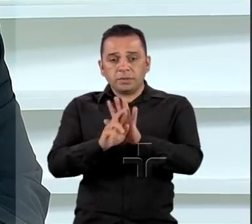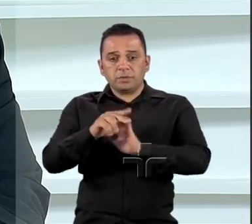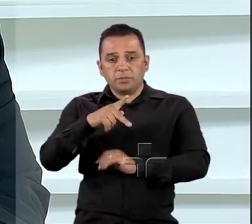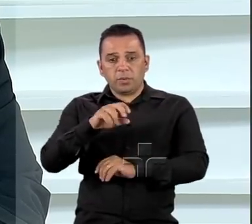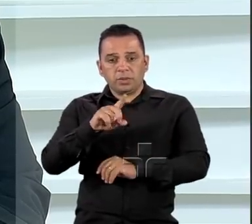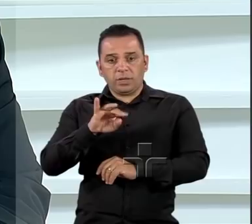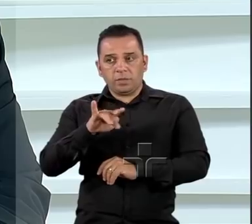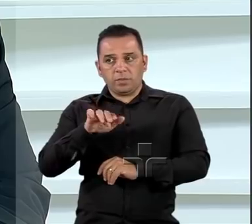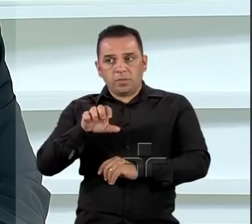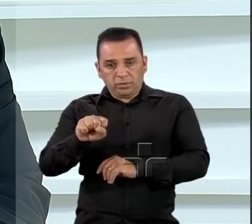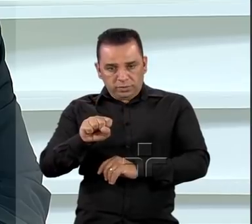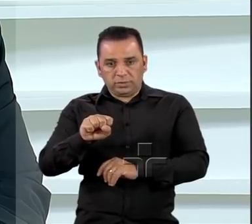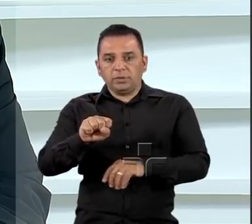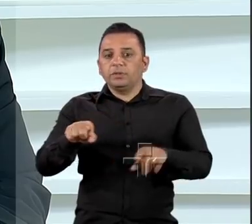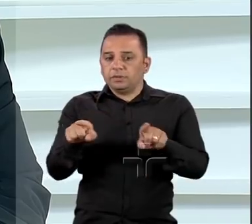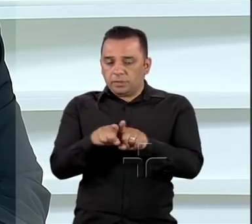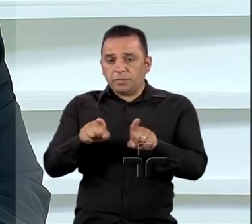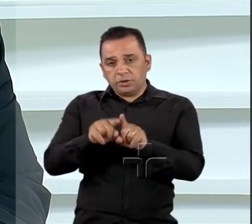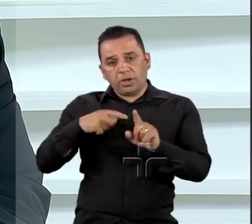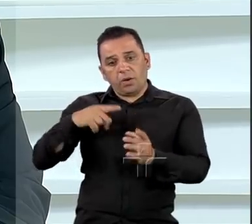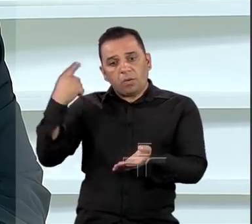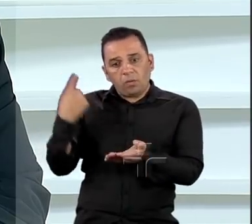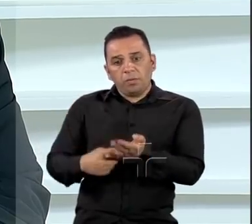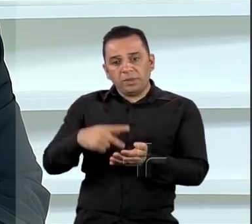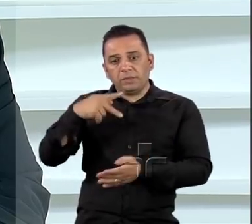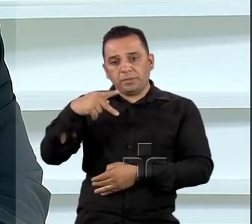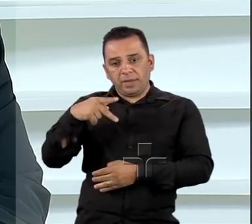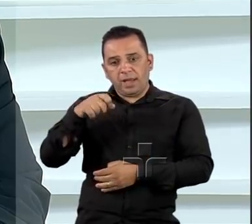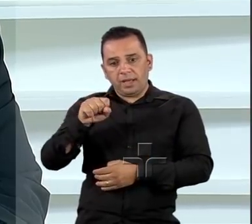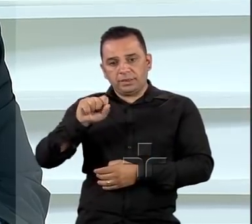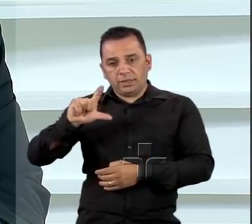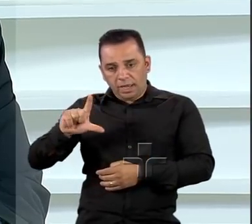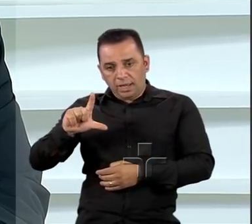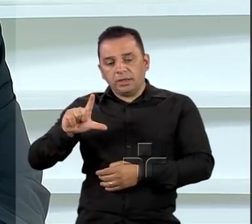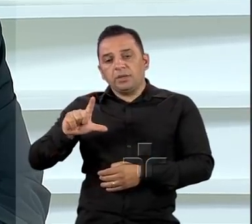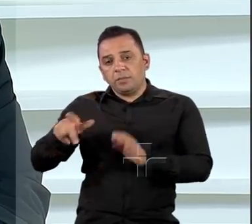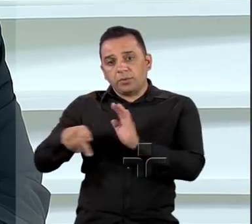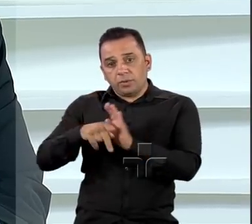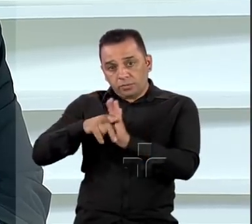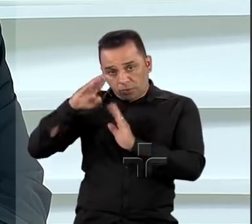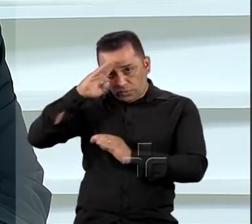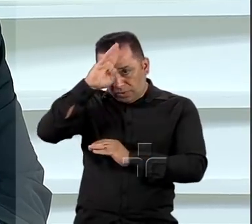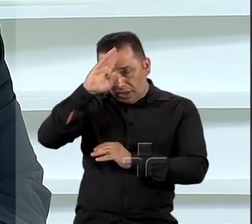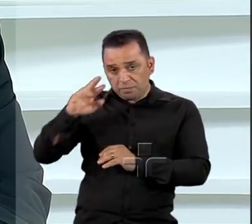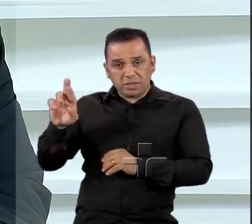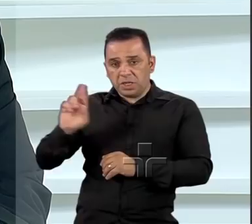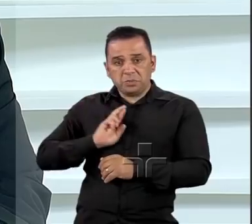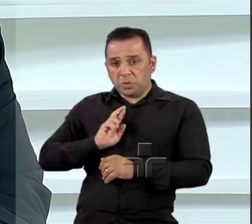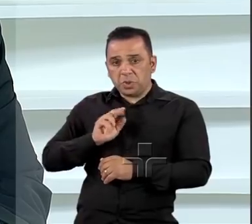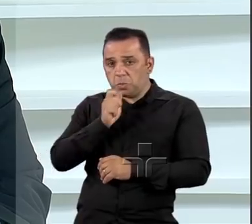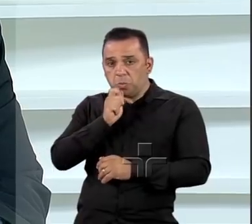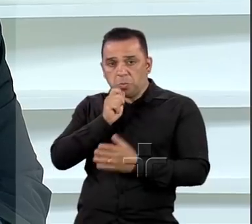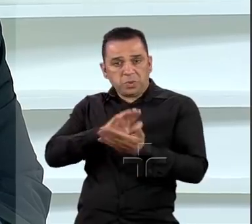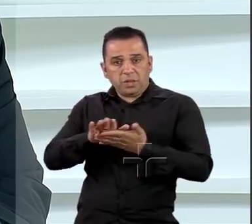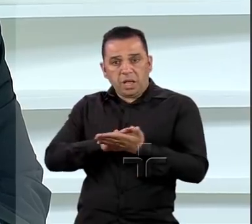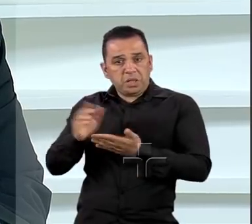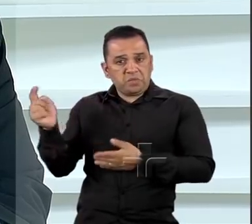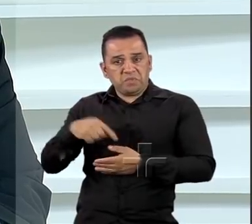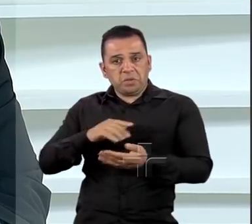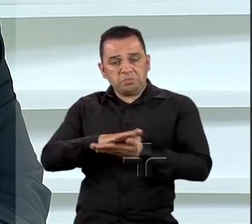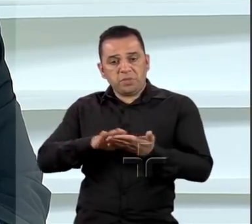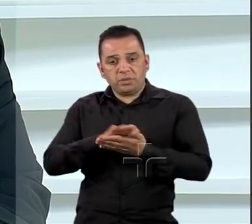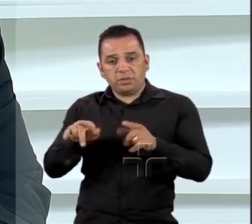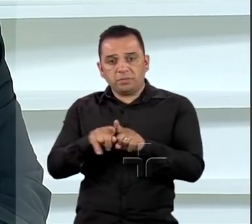com os coordenadores da campanha de Jair Bolsonaro, do PSL, mas eles não responderam ao nosso convite. Convidamos também